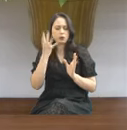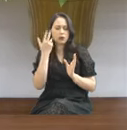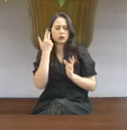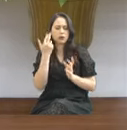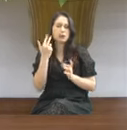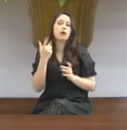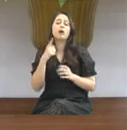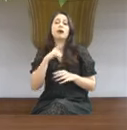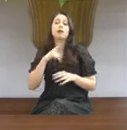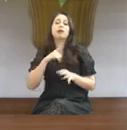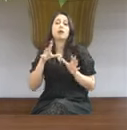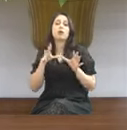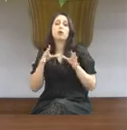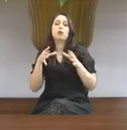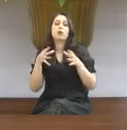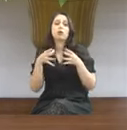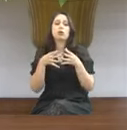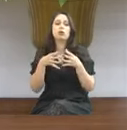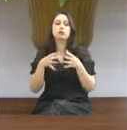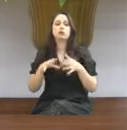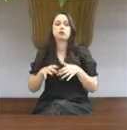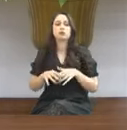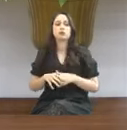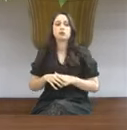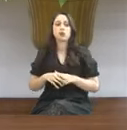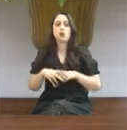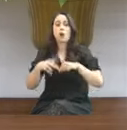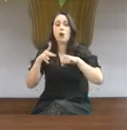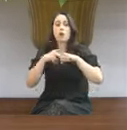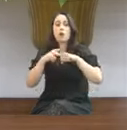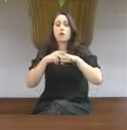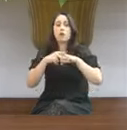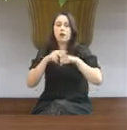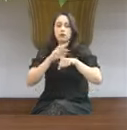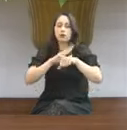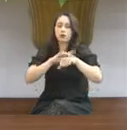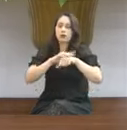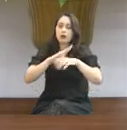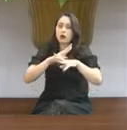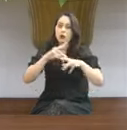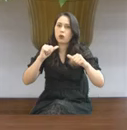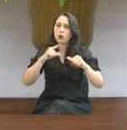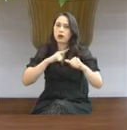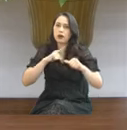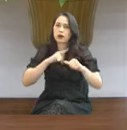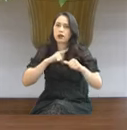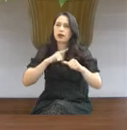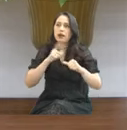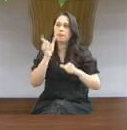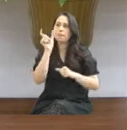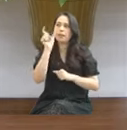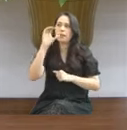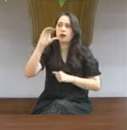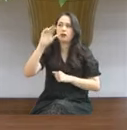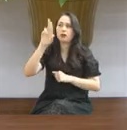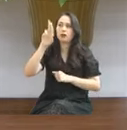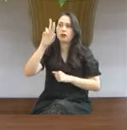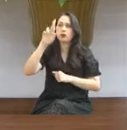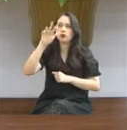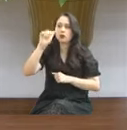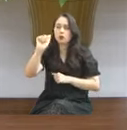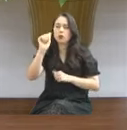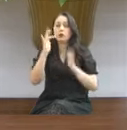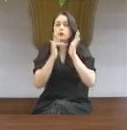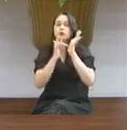um conjunto. Todos os verbos da cura que aparece terapeuta, terapia, Jesus